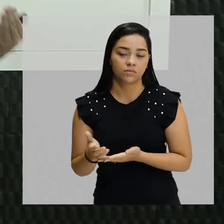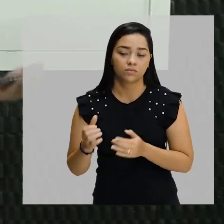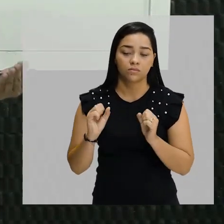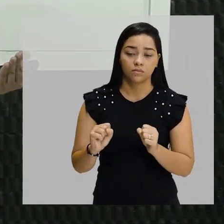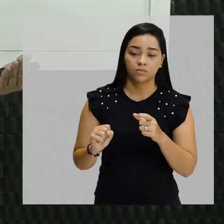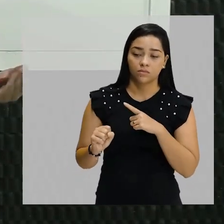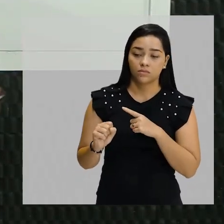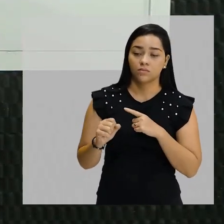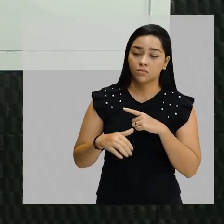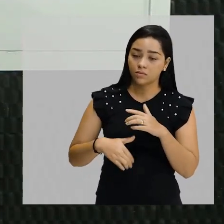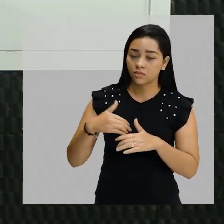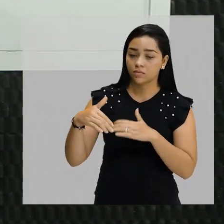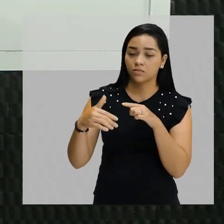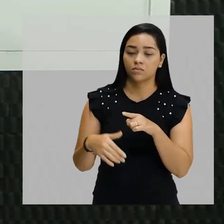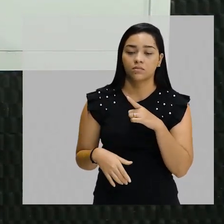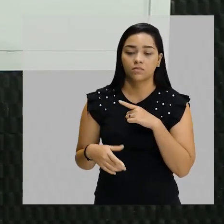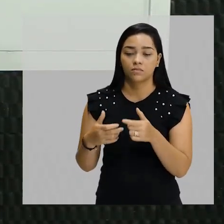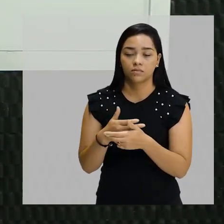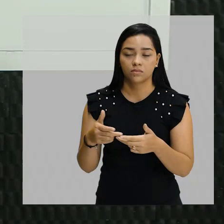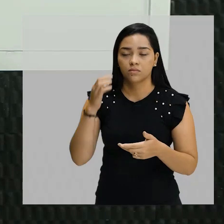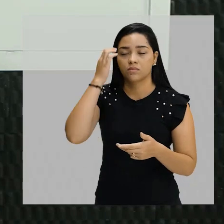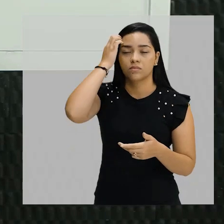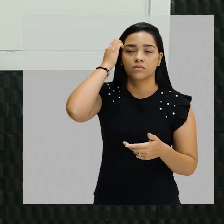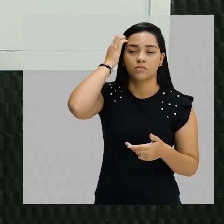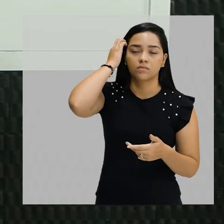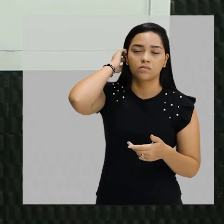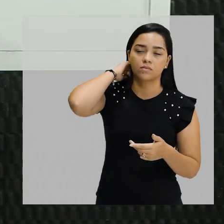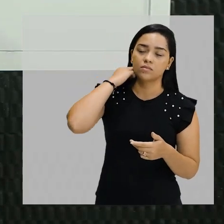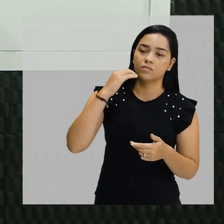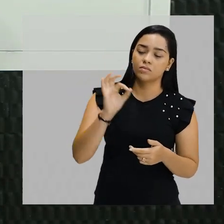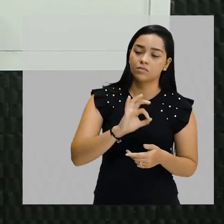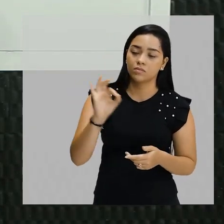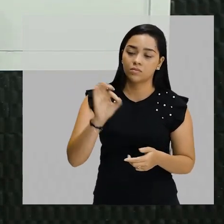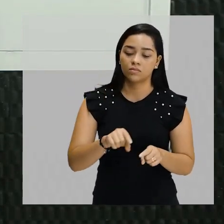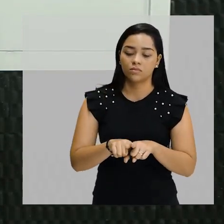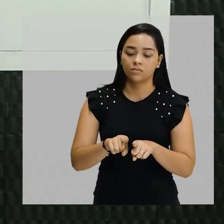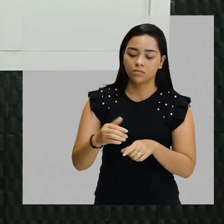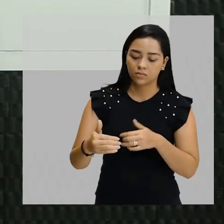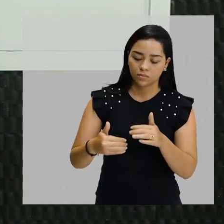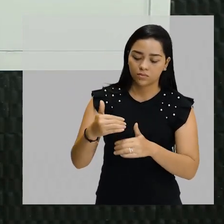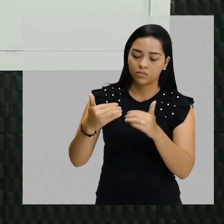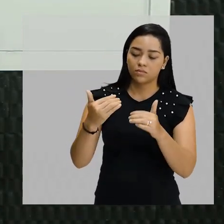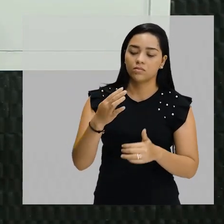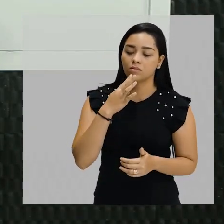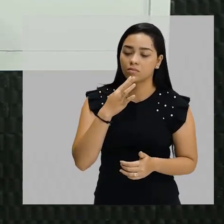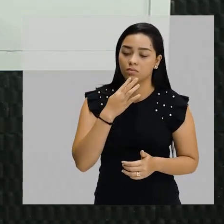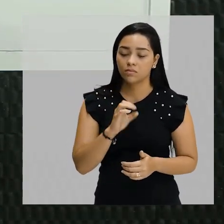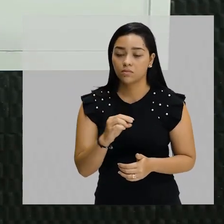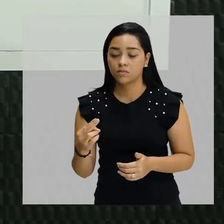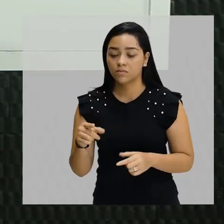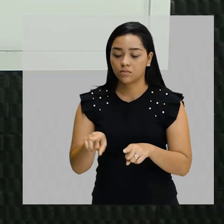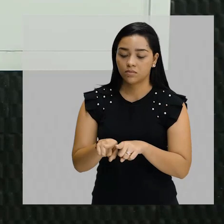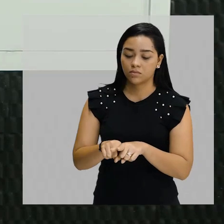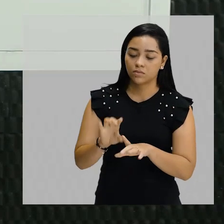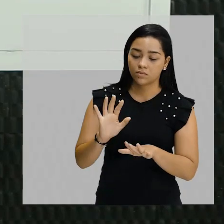que ele seja construído E aí você tem os dados que você recolhe você transforma isso em conhecimento ou então você tem os dados